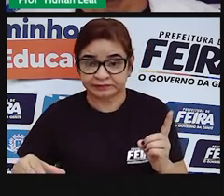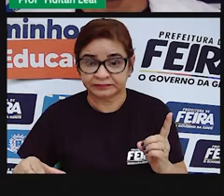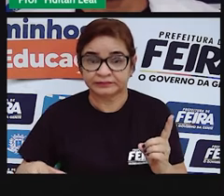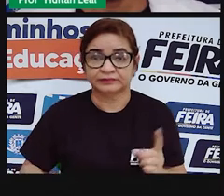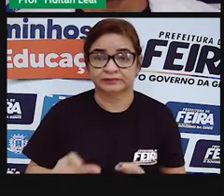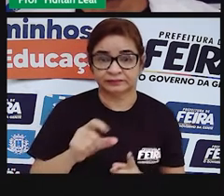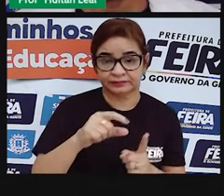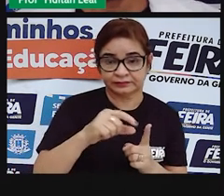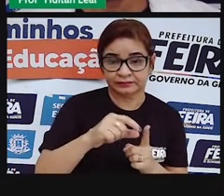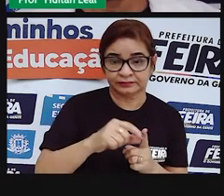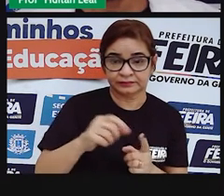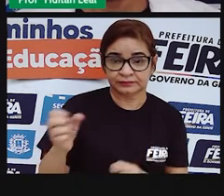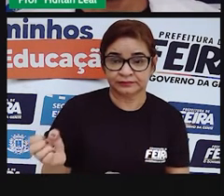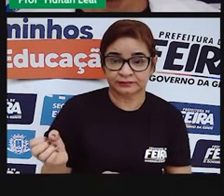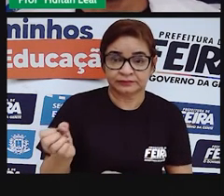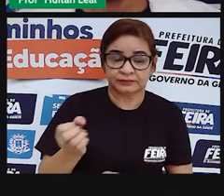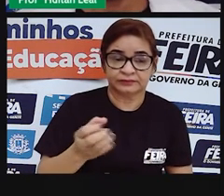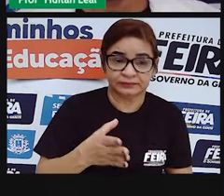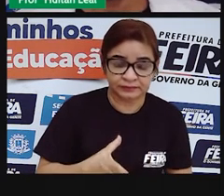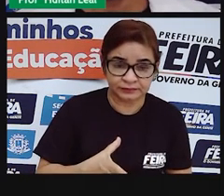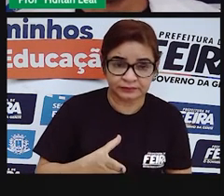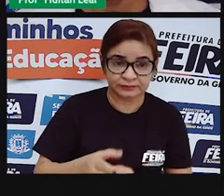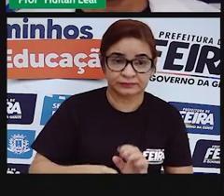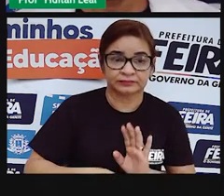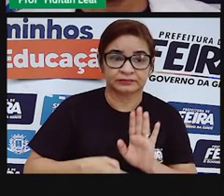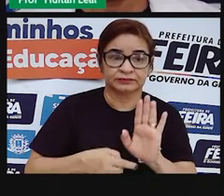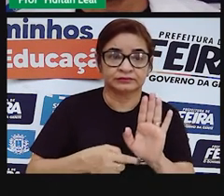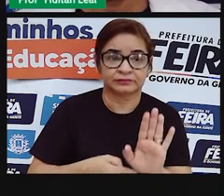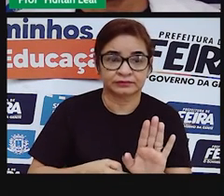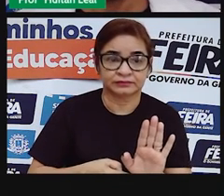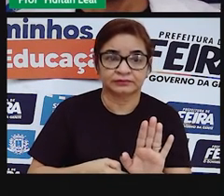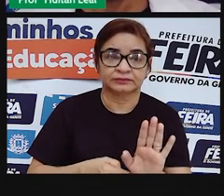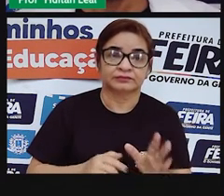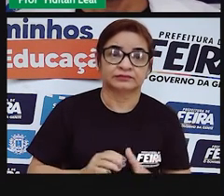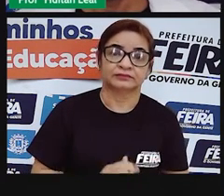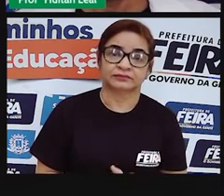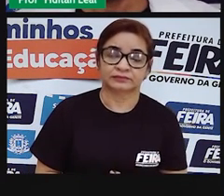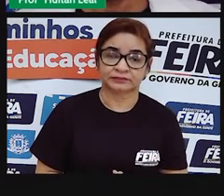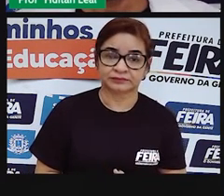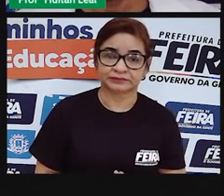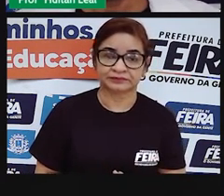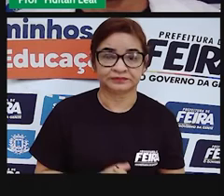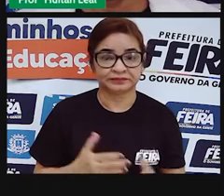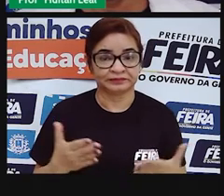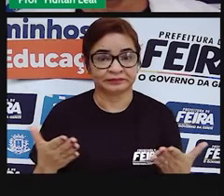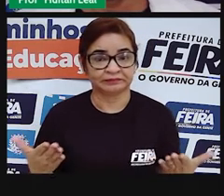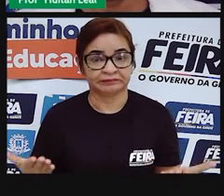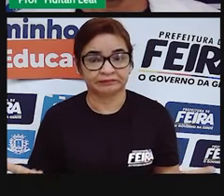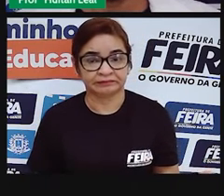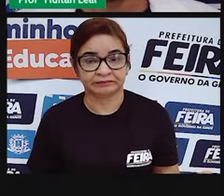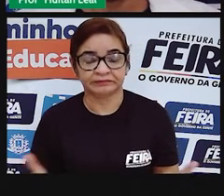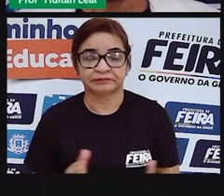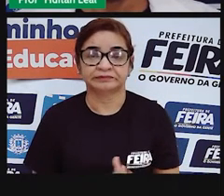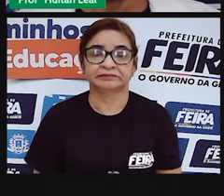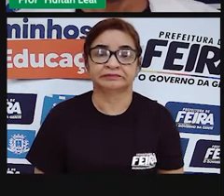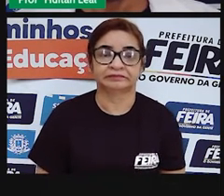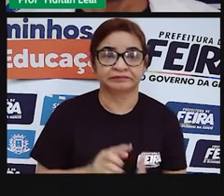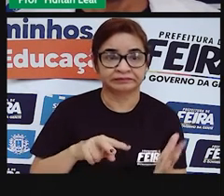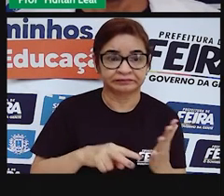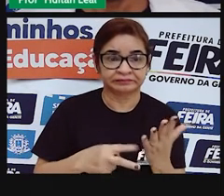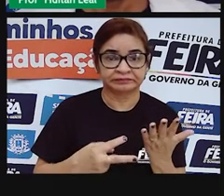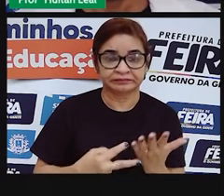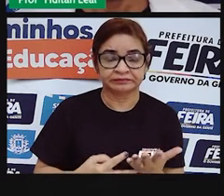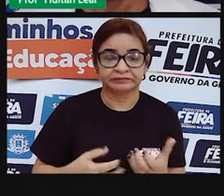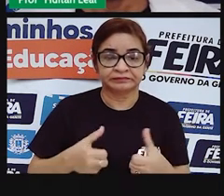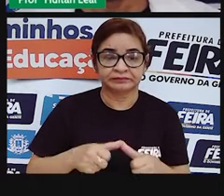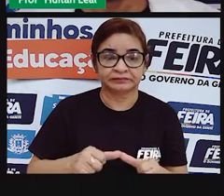os significados denotativos e convencionais das palavras, criando novas formas de expressão.